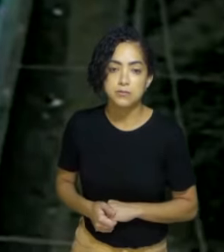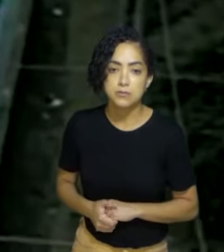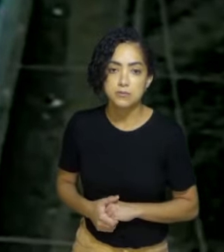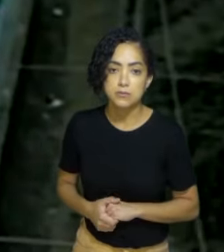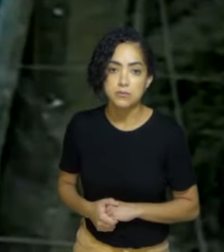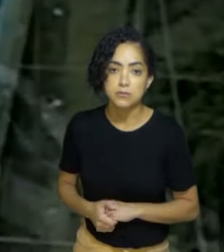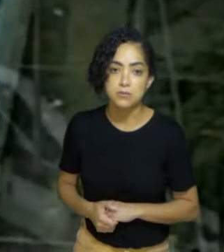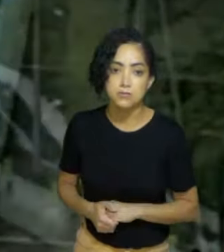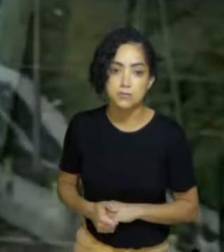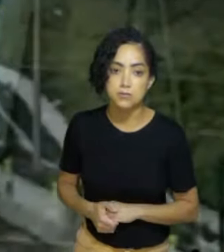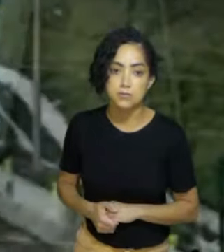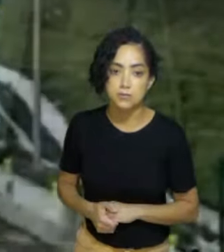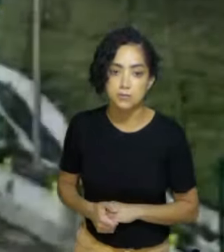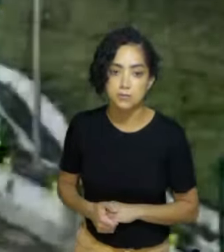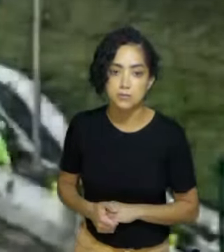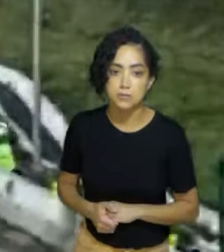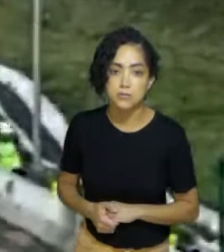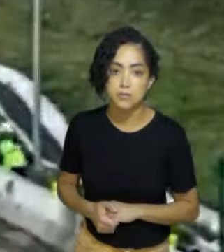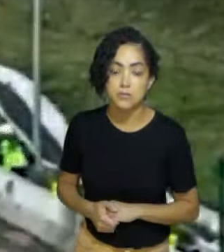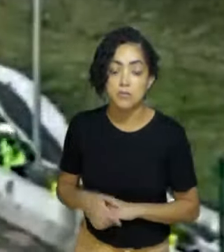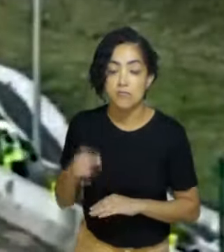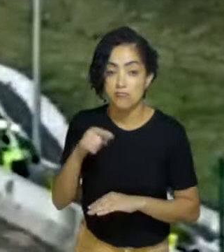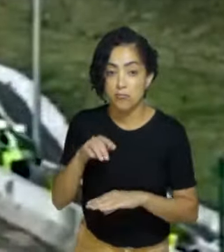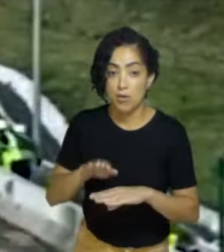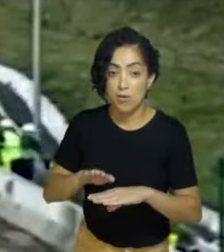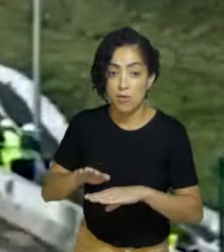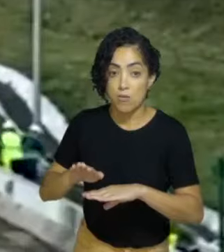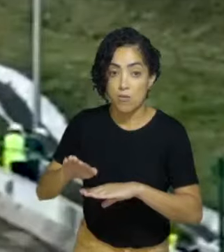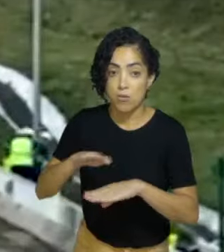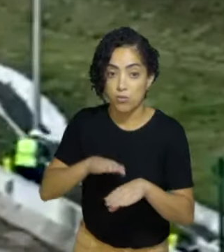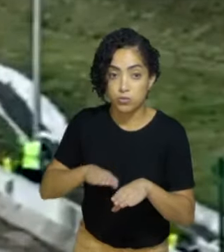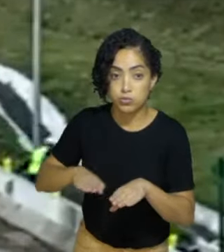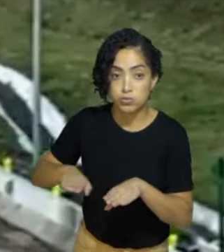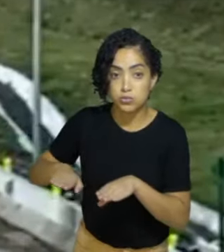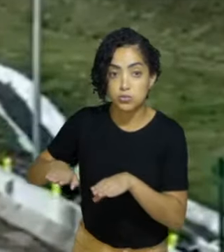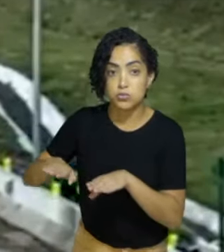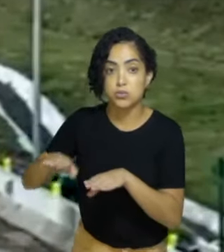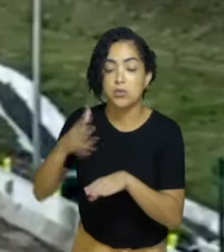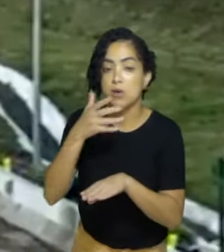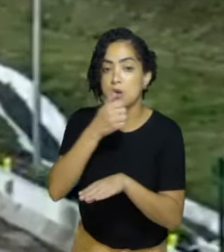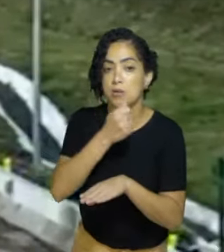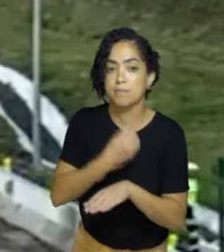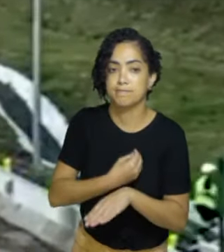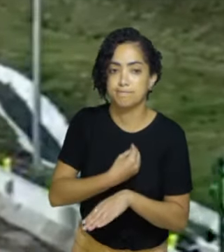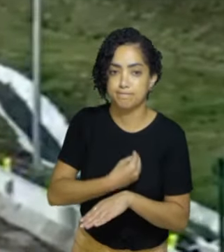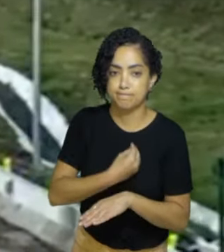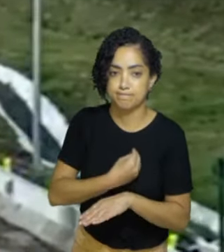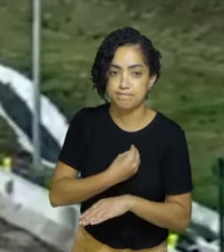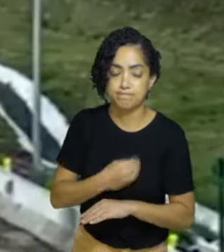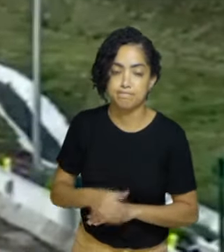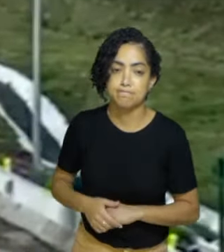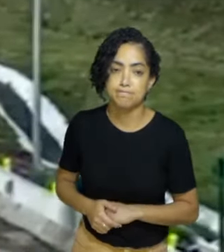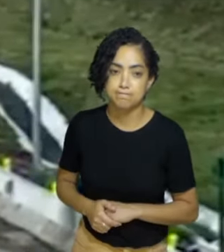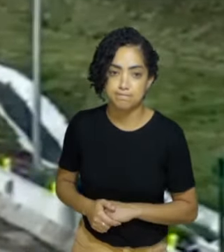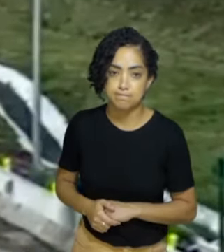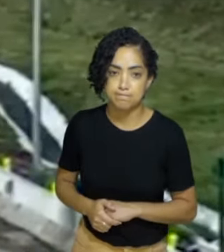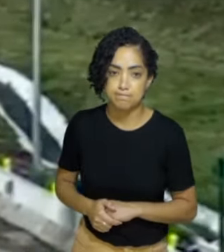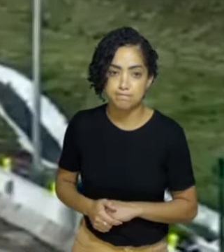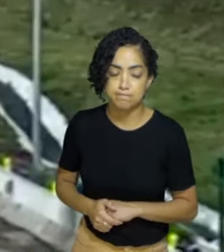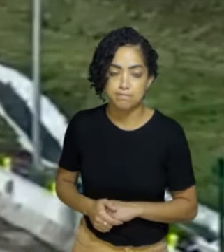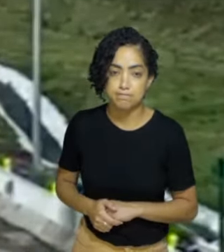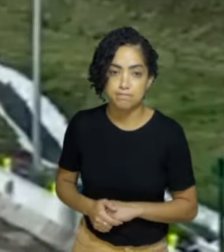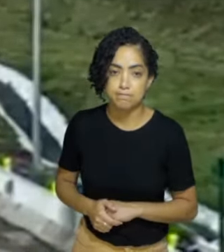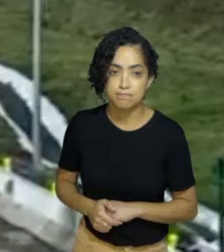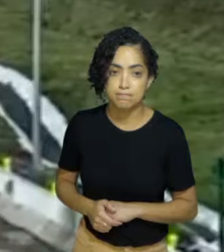Essas rampas de escape salvam vidas. Olha, veja bem, já tinha um caminhão, a manobra que esse caminhão